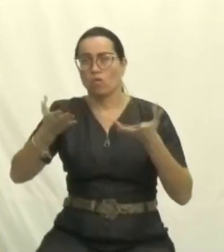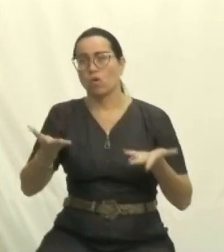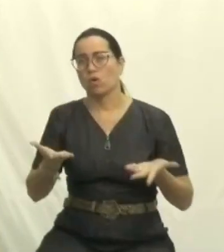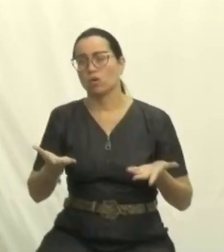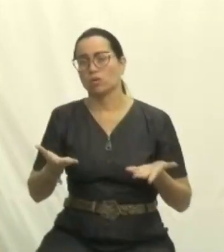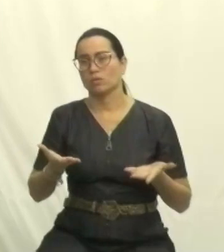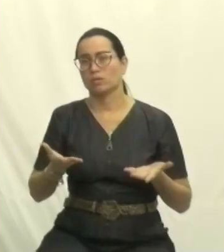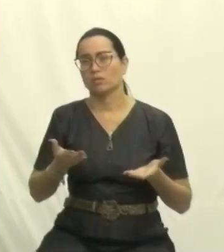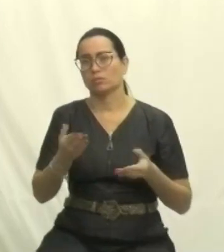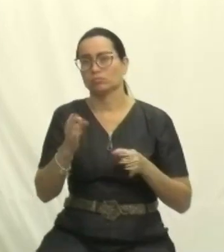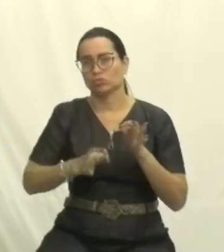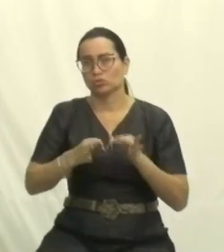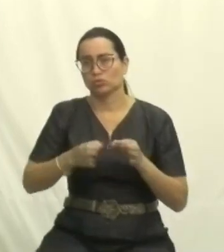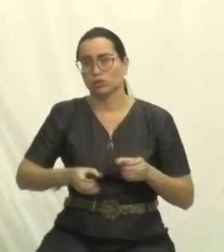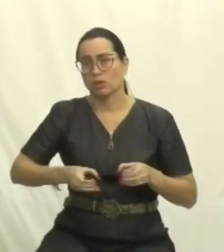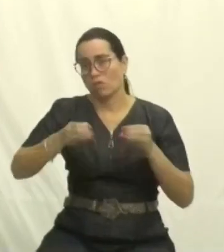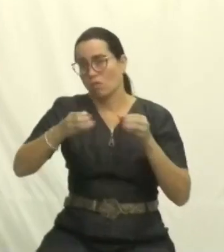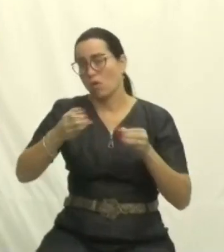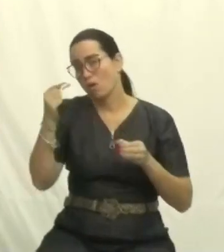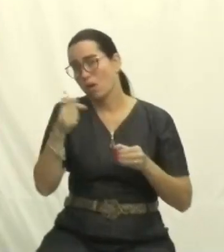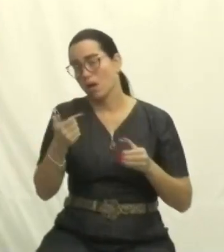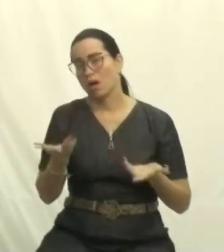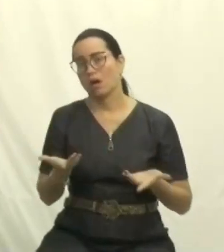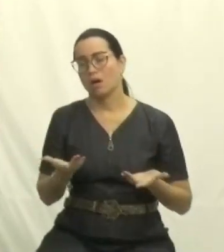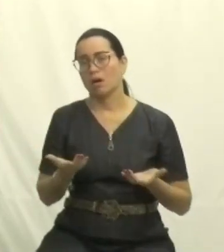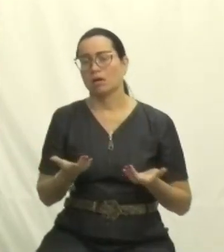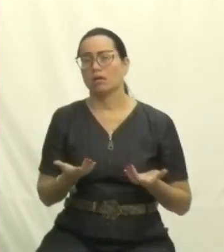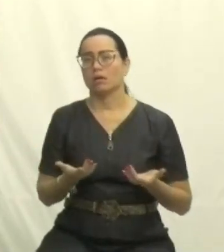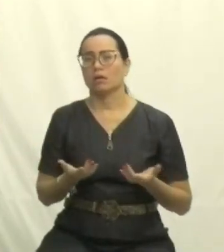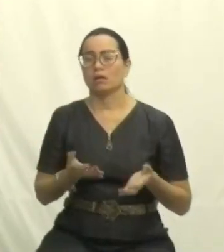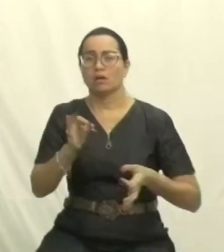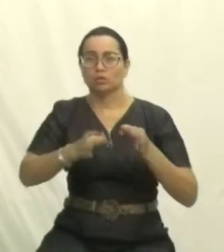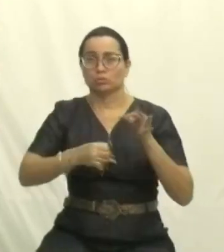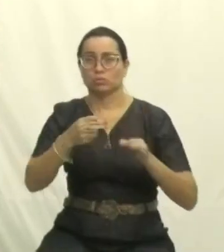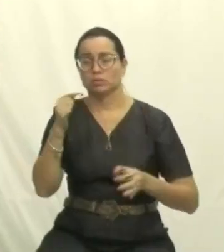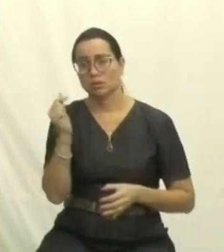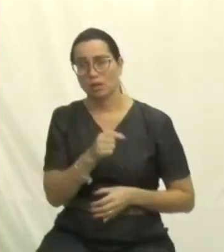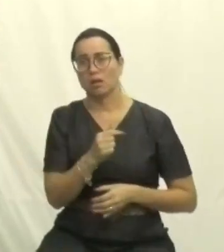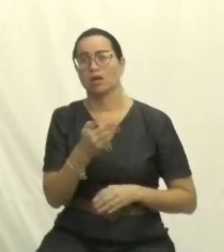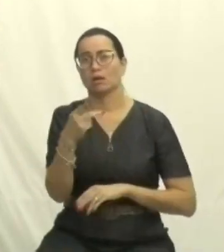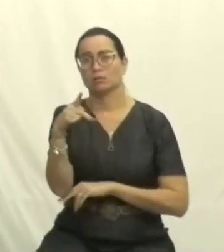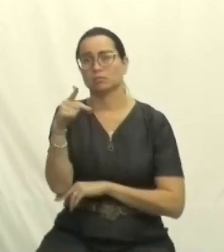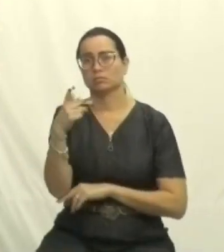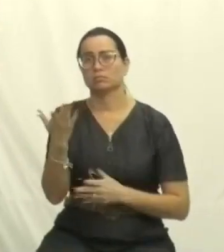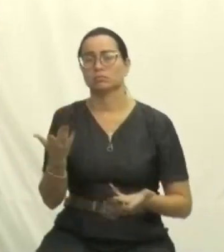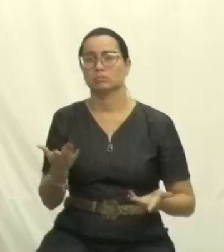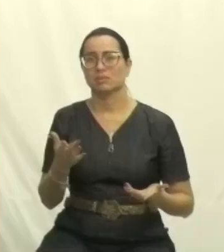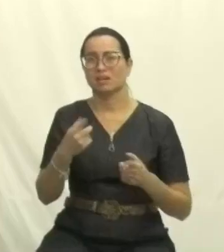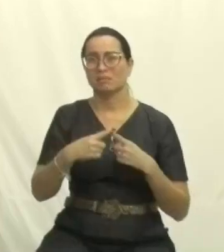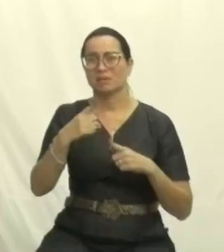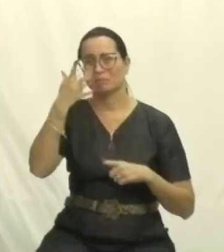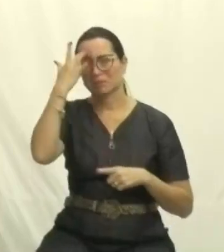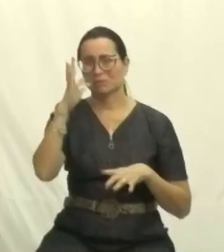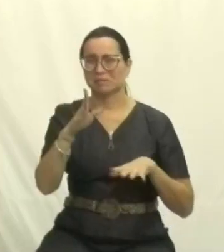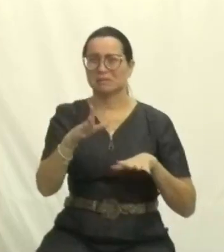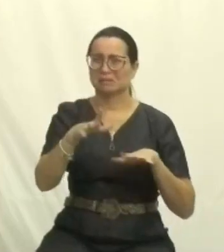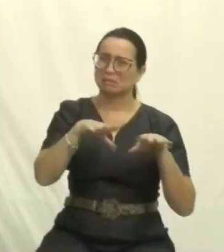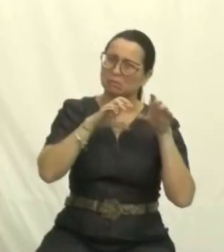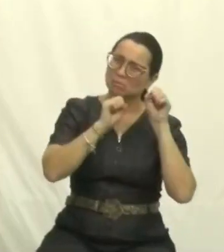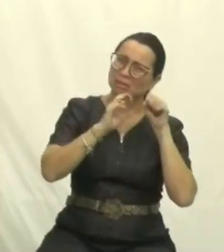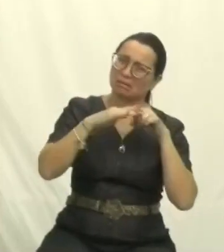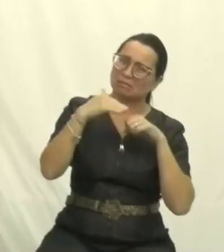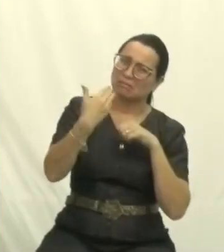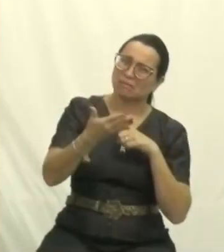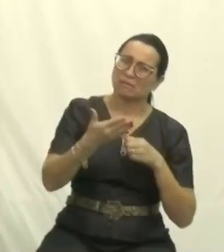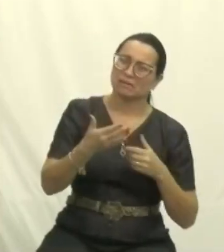coisa linda, maravilhosa, que foi feito no nosso município. Né? E você vê aqueles estragos de gente dormindo ali no Centro Pop, do lado de